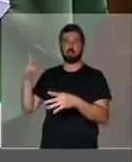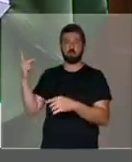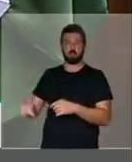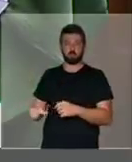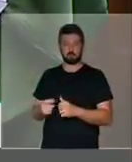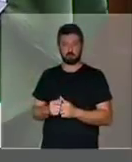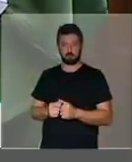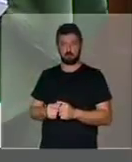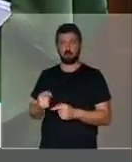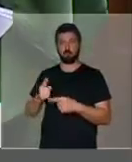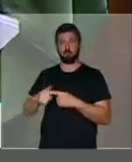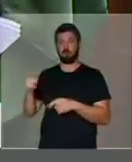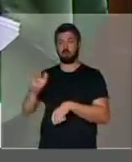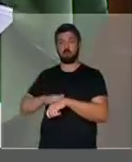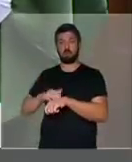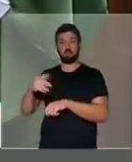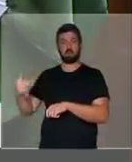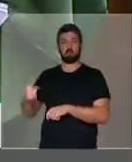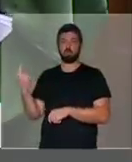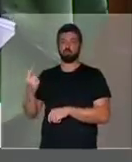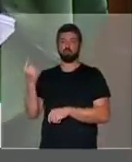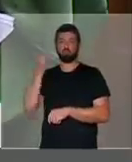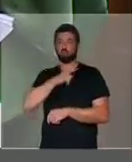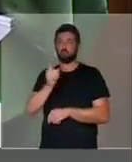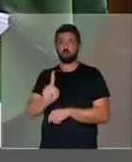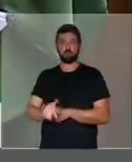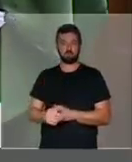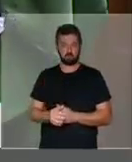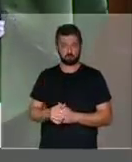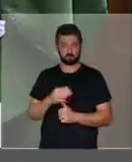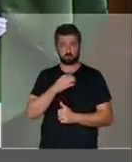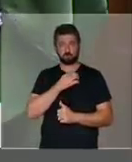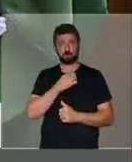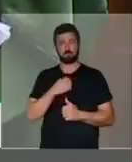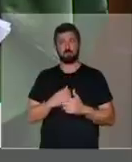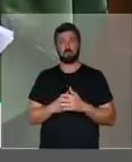democráticos que não conseguiram fazer vingar em seu próprio território.